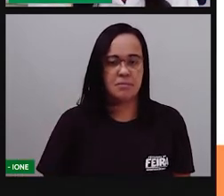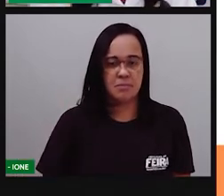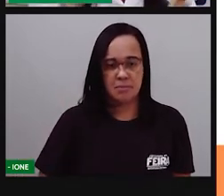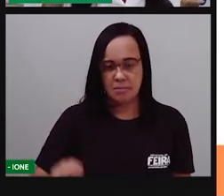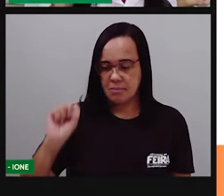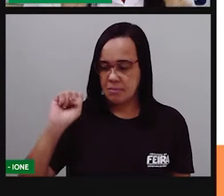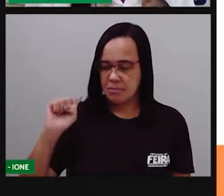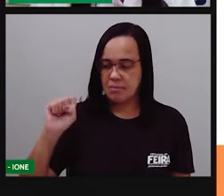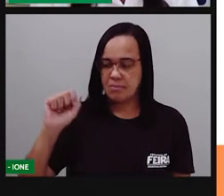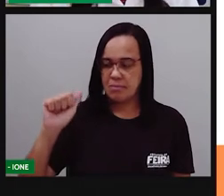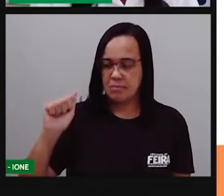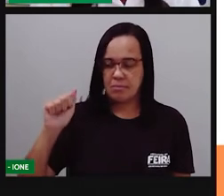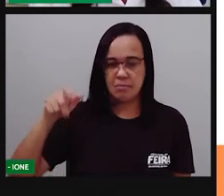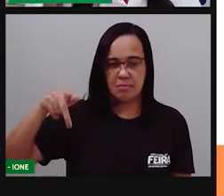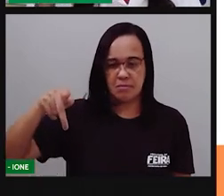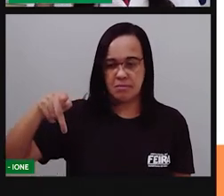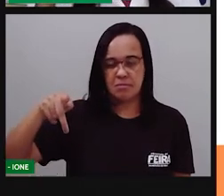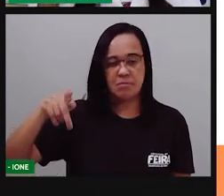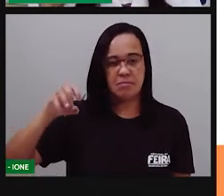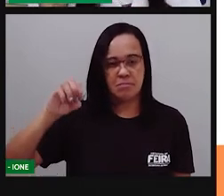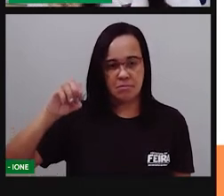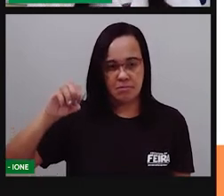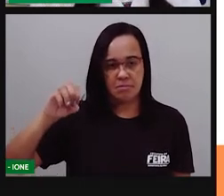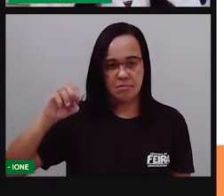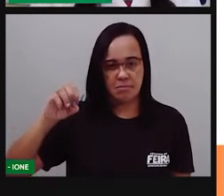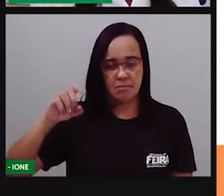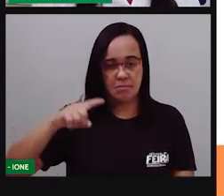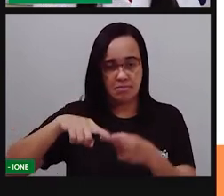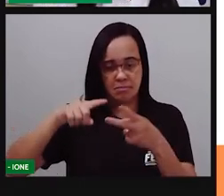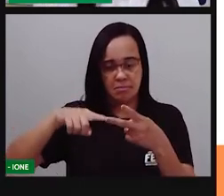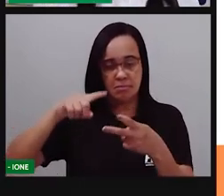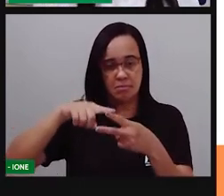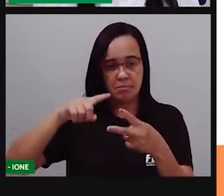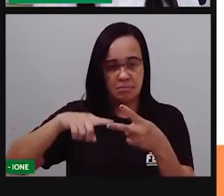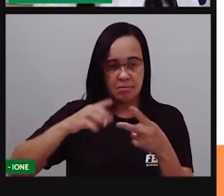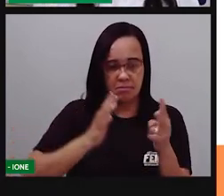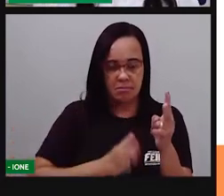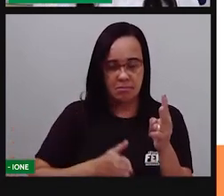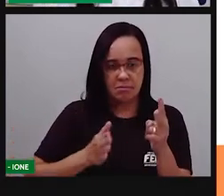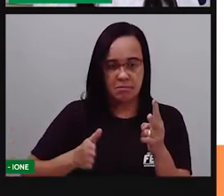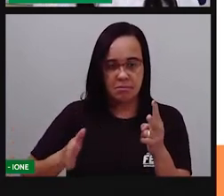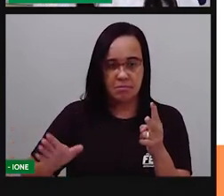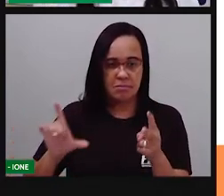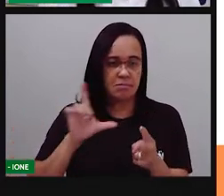Ah tá o duas fila